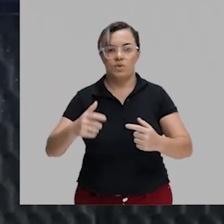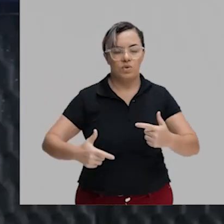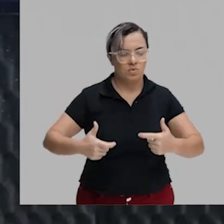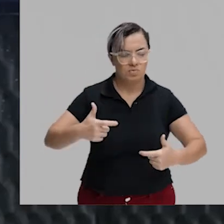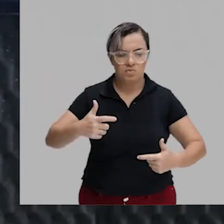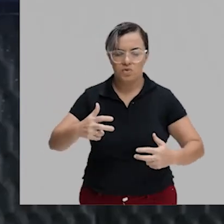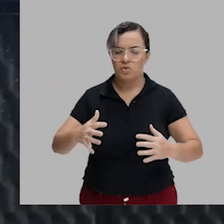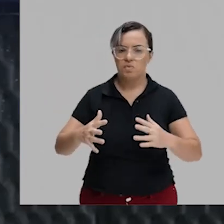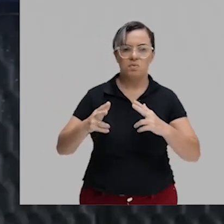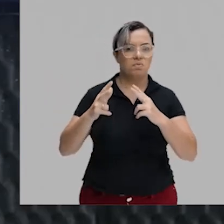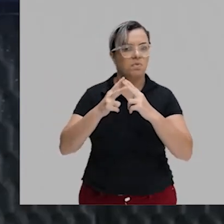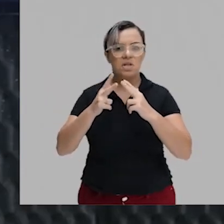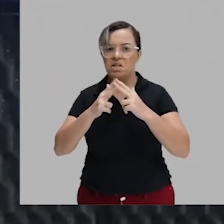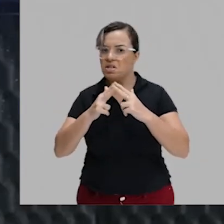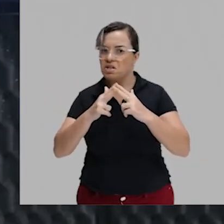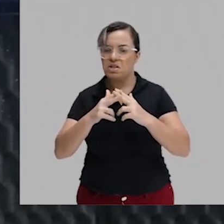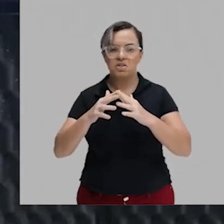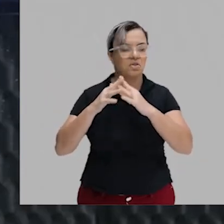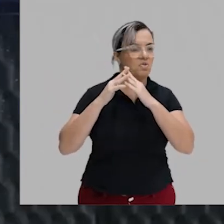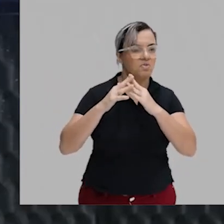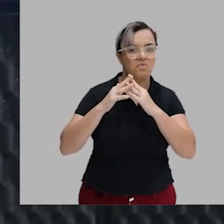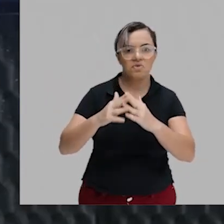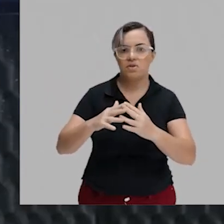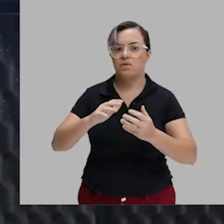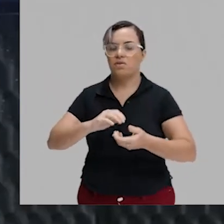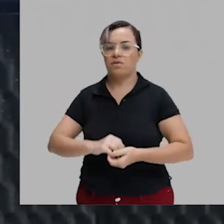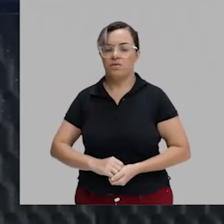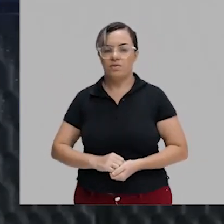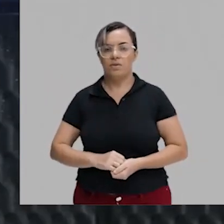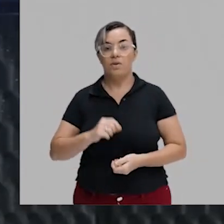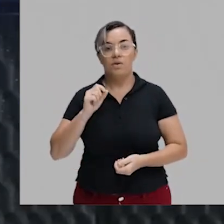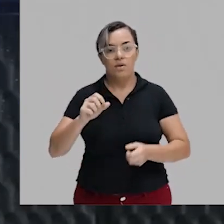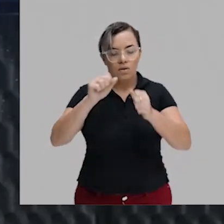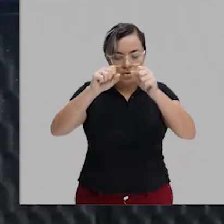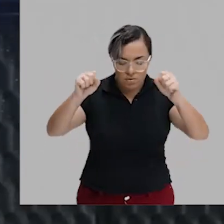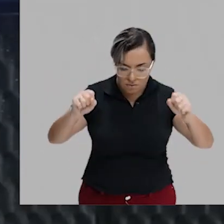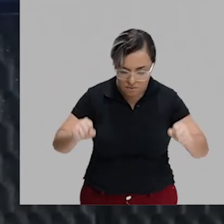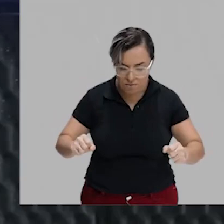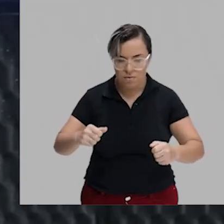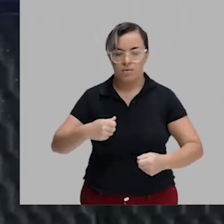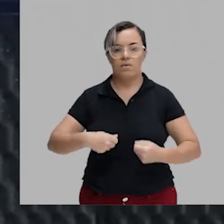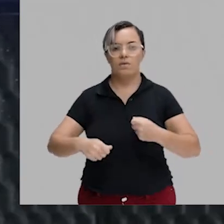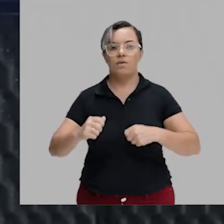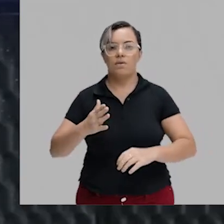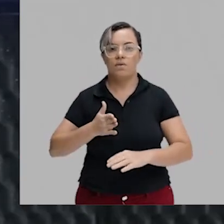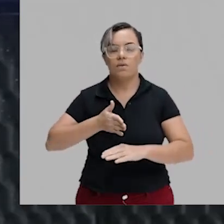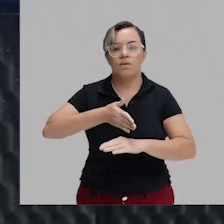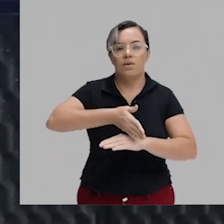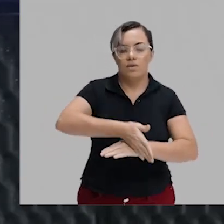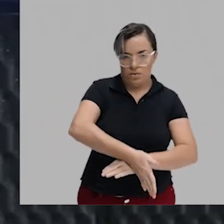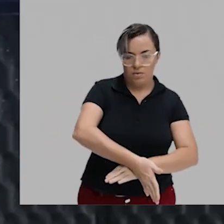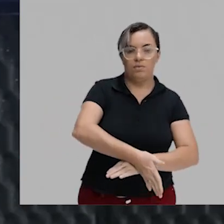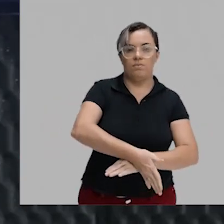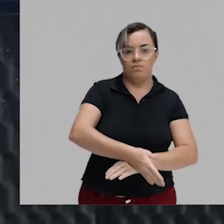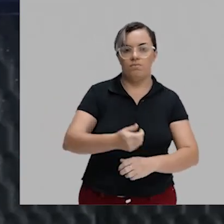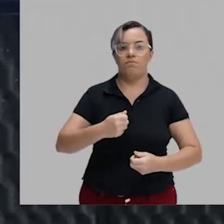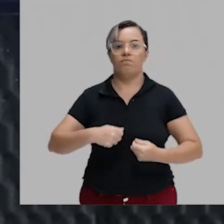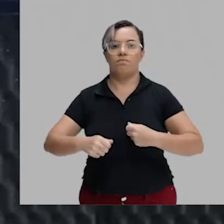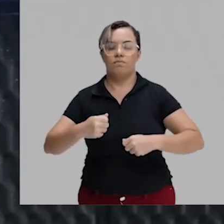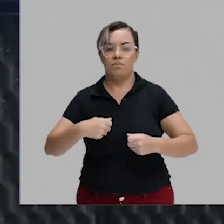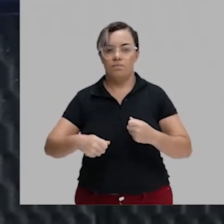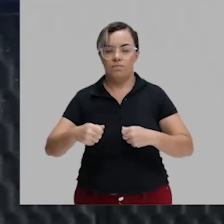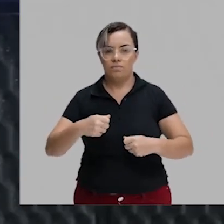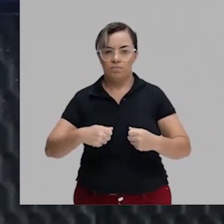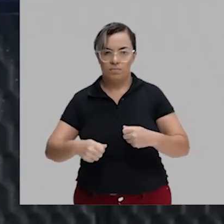guerras. Daí o mercantilismo trazer para o seu conceito essa questão da intervenção econômica